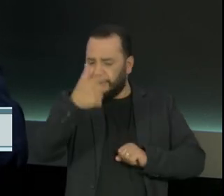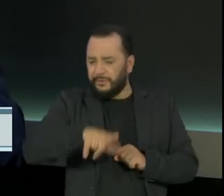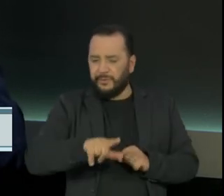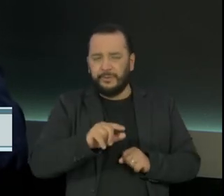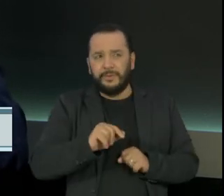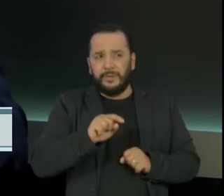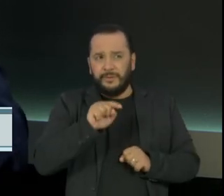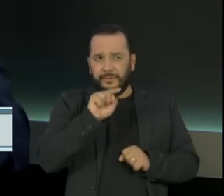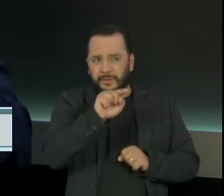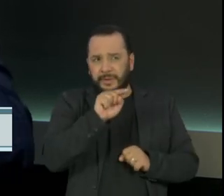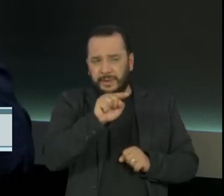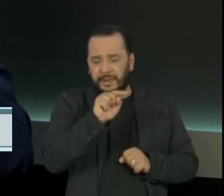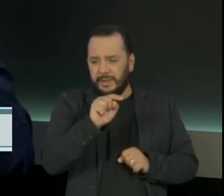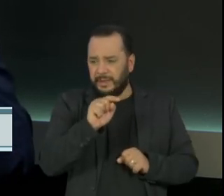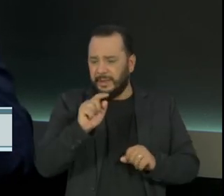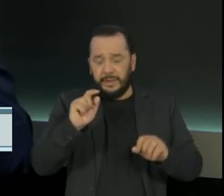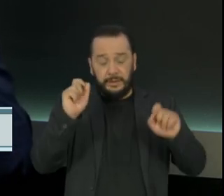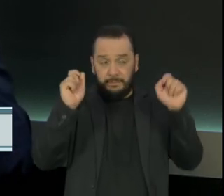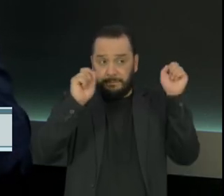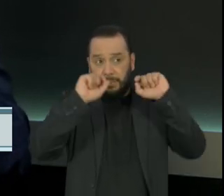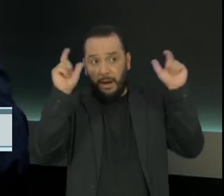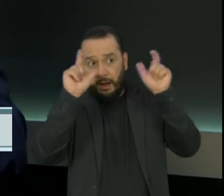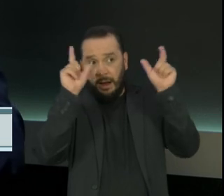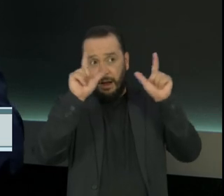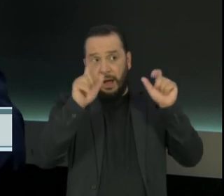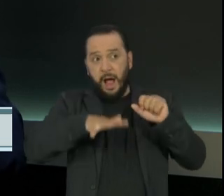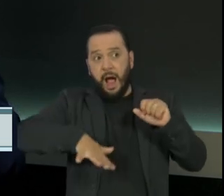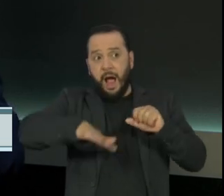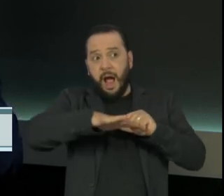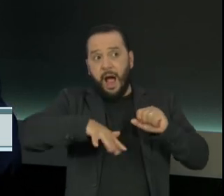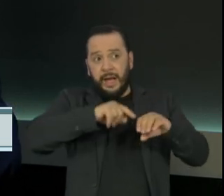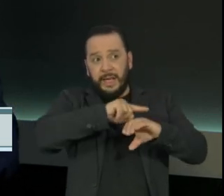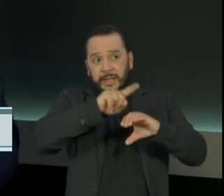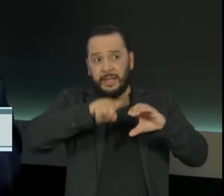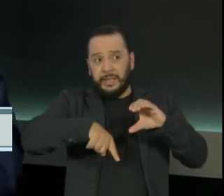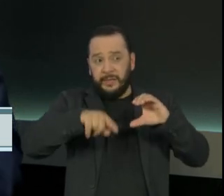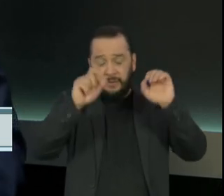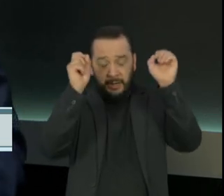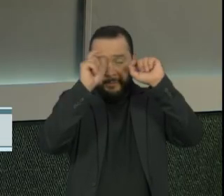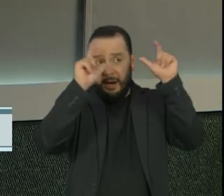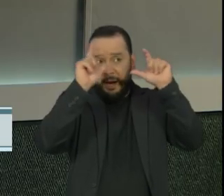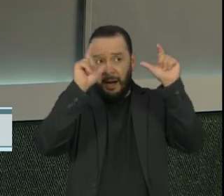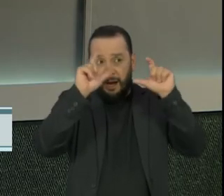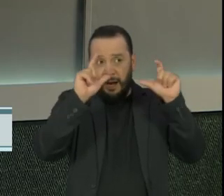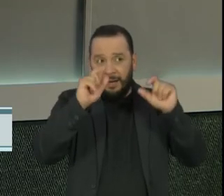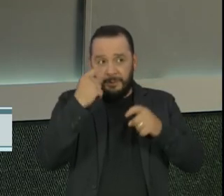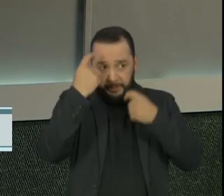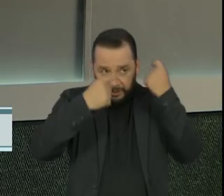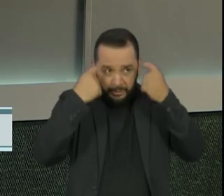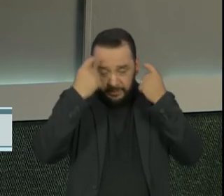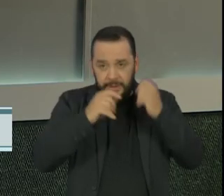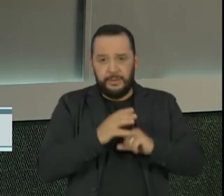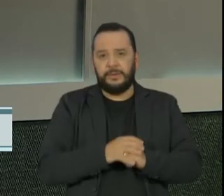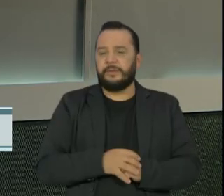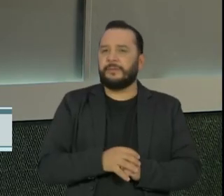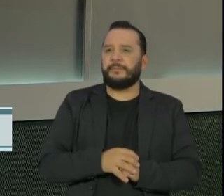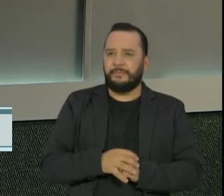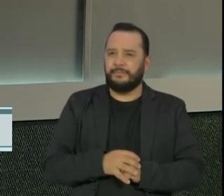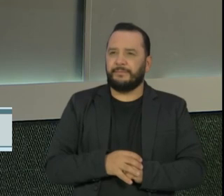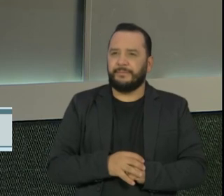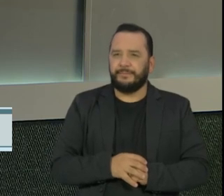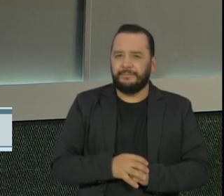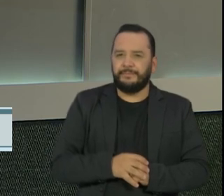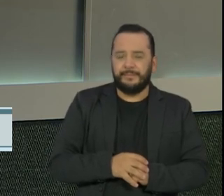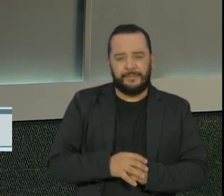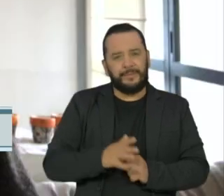como o senhor disse, esse frisson na comunidade científica? Isso é preocupante de alguma maneira? Olha, é cedo ainda para a gente saber qual